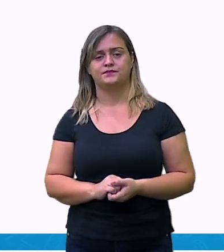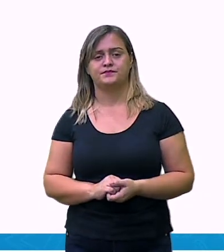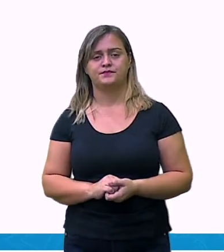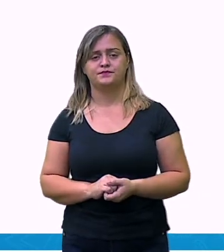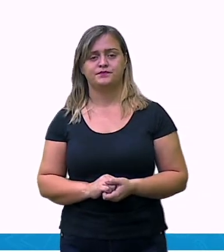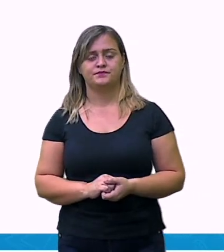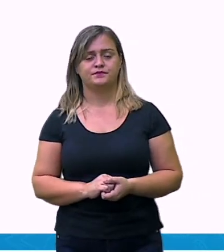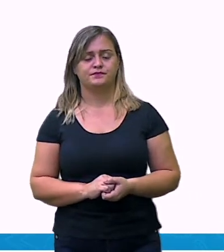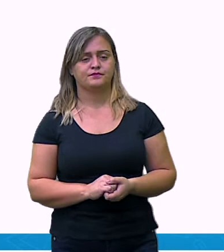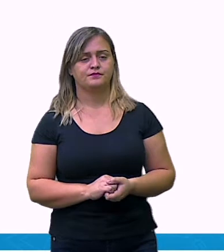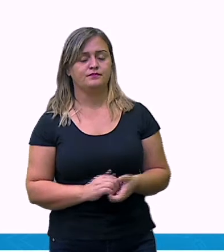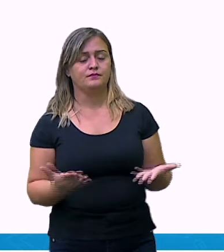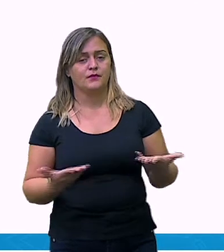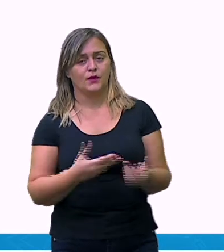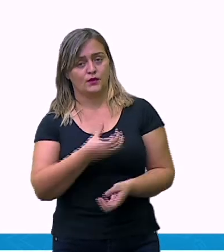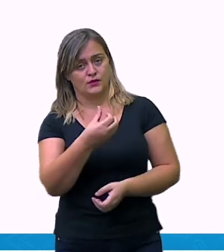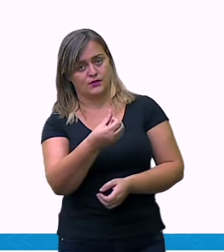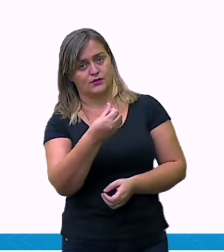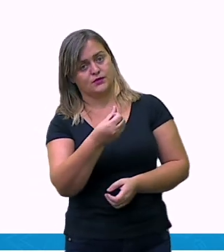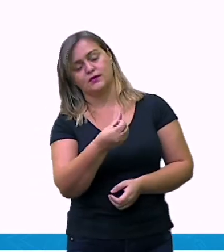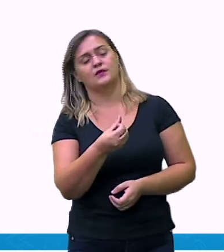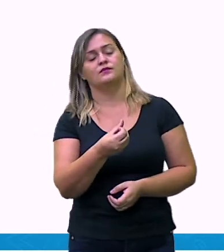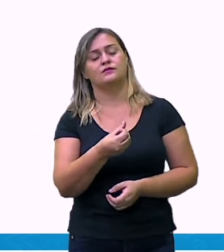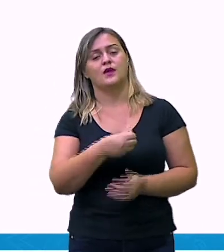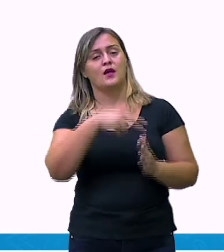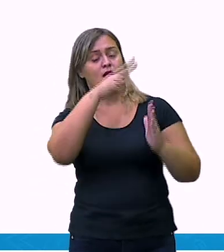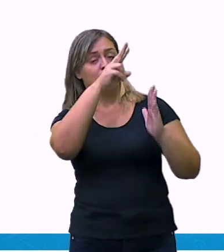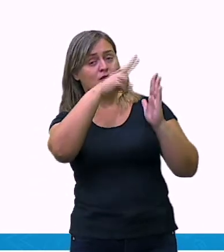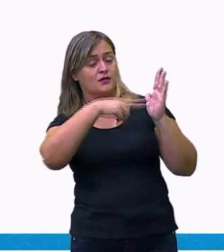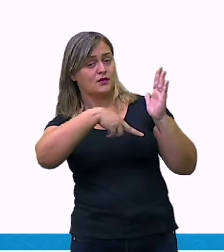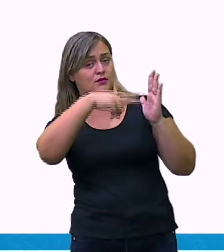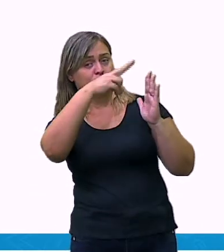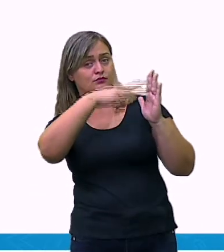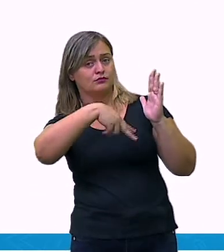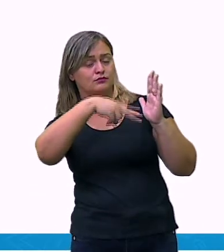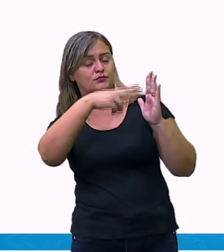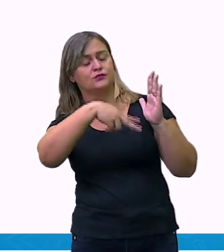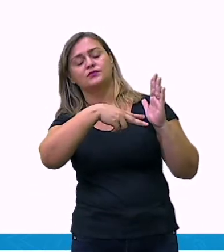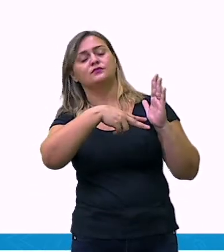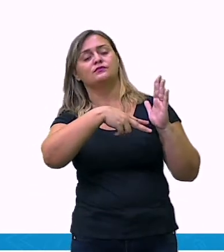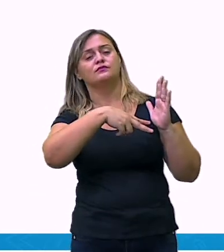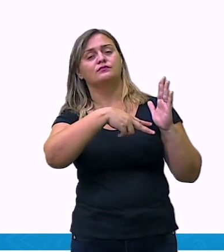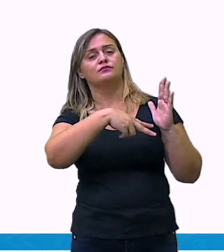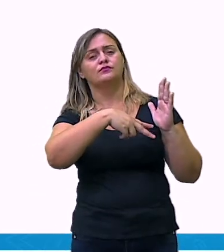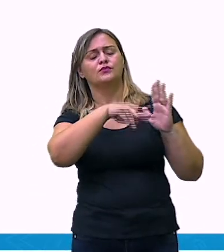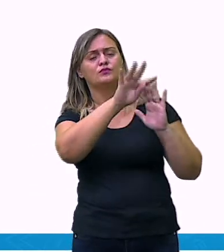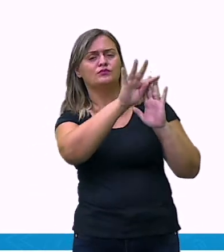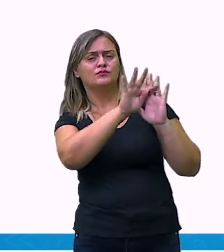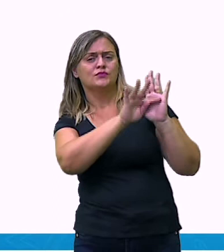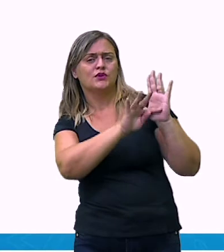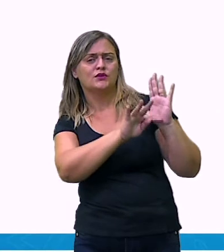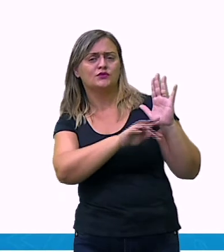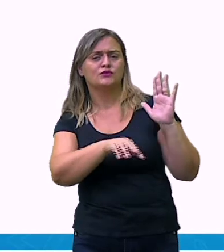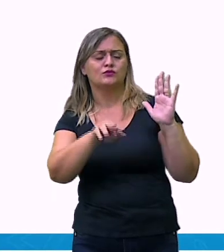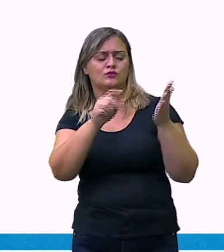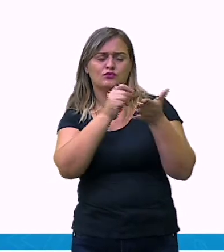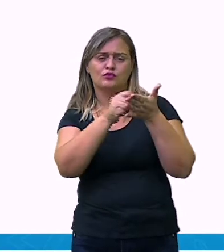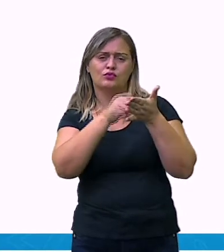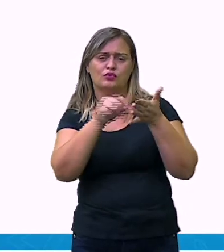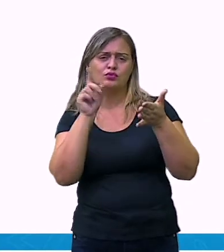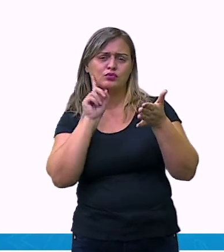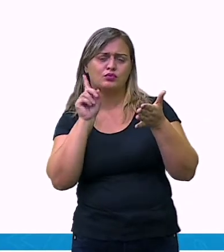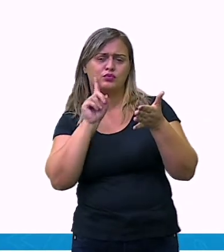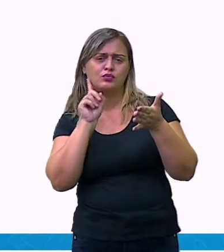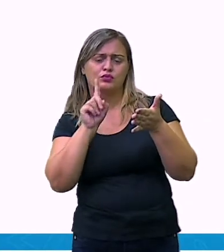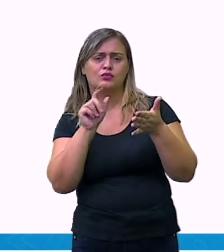E questão 6. Leia a seguir um trecho do diário de uma trabalhadora